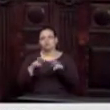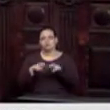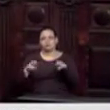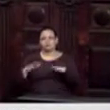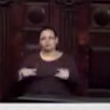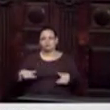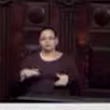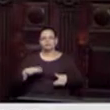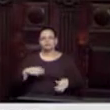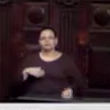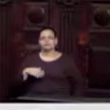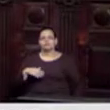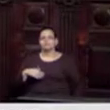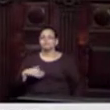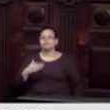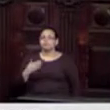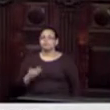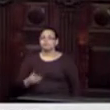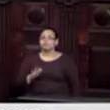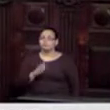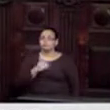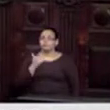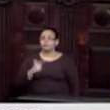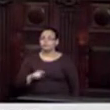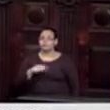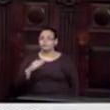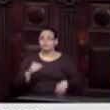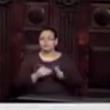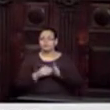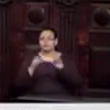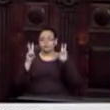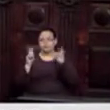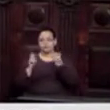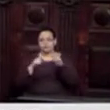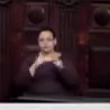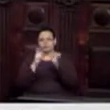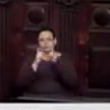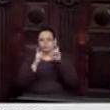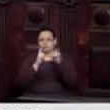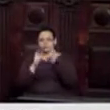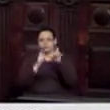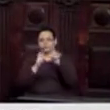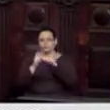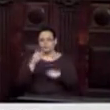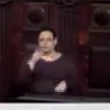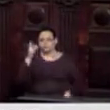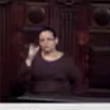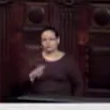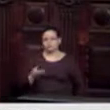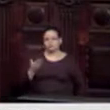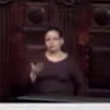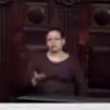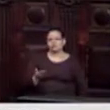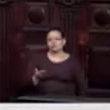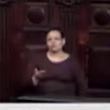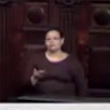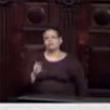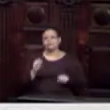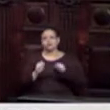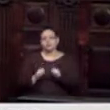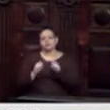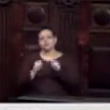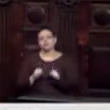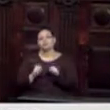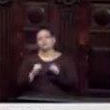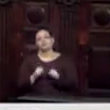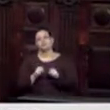nos posicionaremos. Mas o segundo assunto que discutimos, eu queria pedir a Vossa Excelência que fizesse a gentileza de